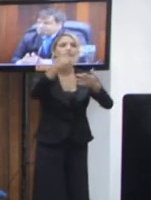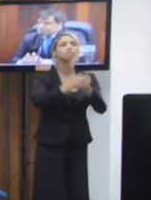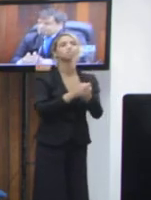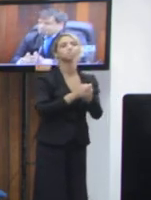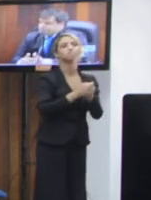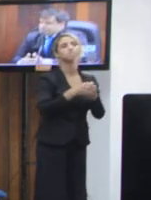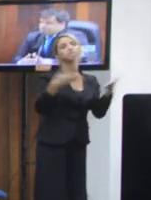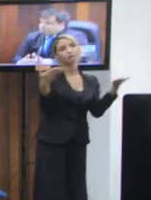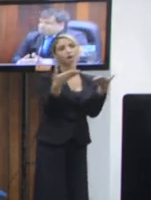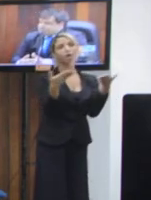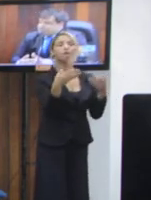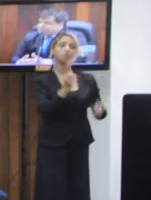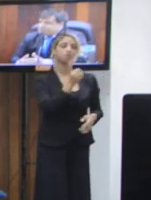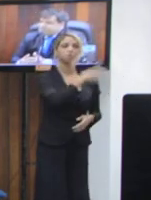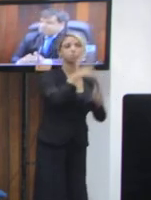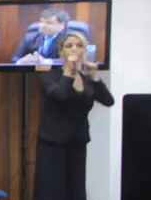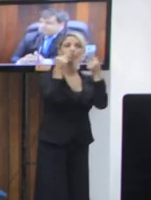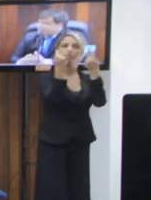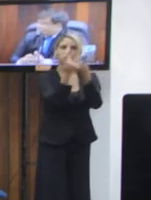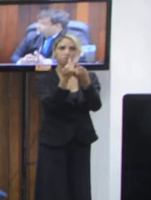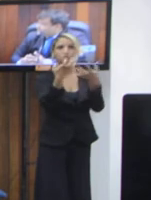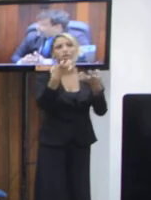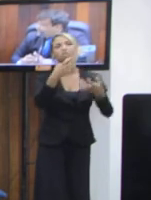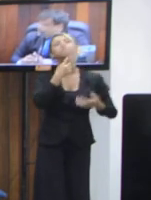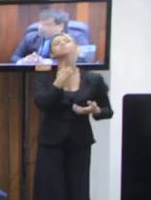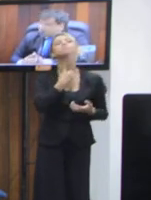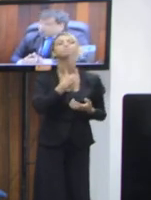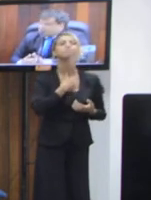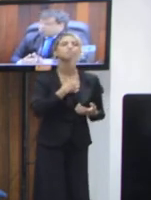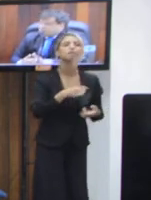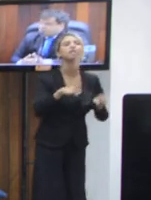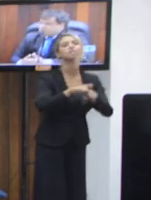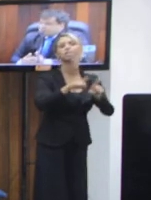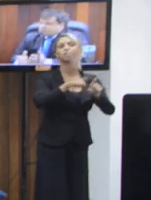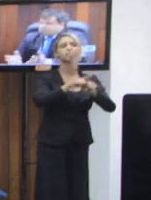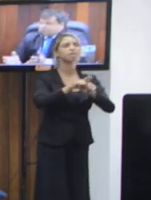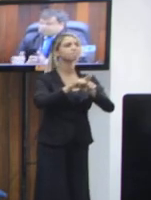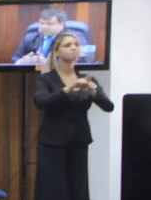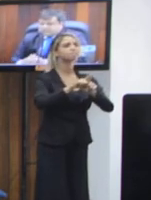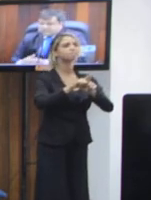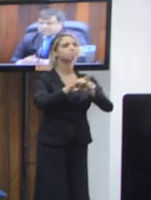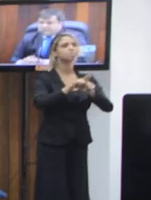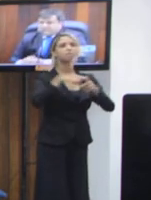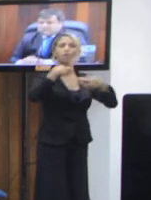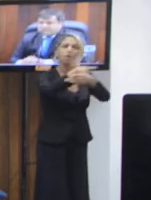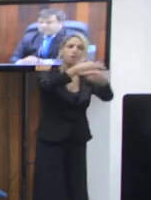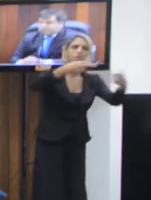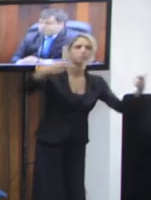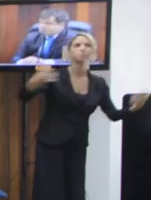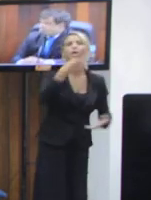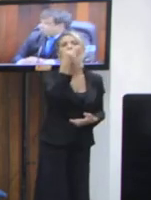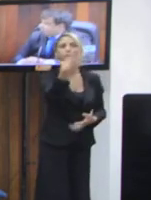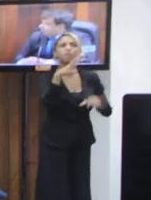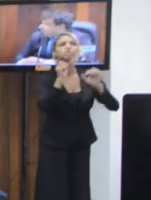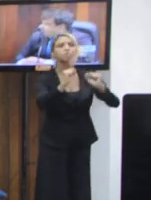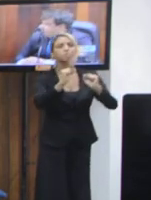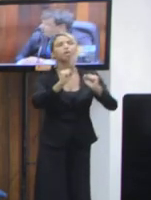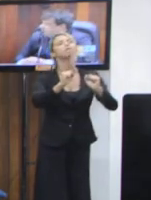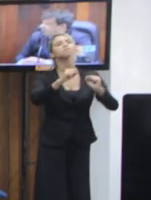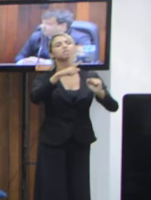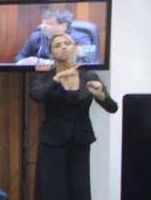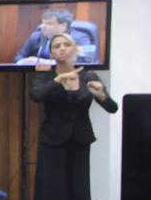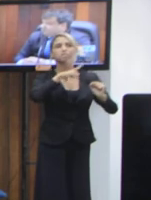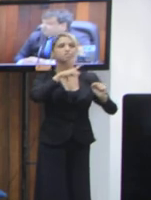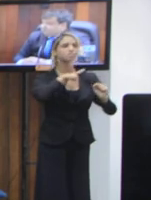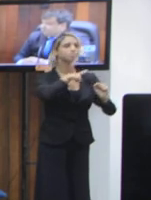de diretores. Quero desejar, mano, toda a sorte do mundo, que você possa estar sabendo conduzir essa casa da melhor